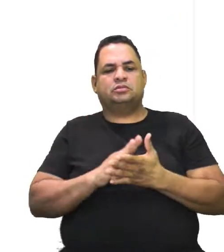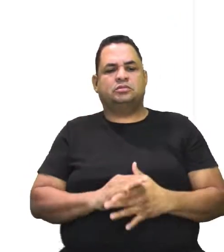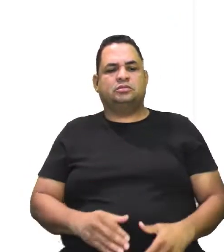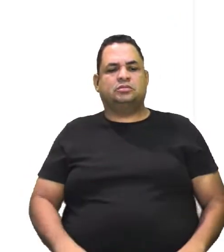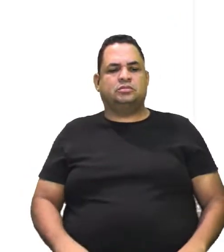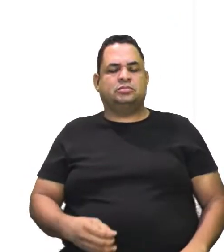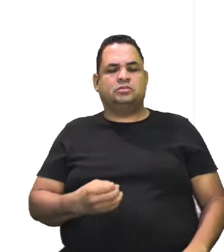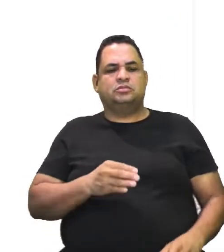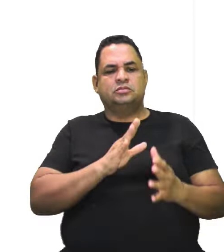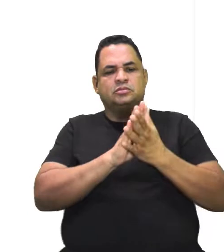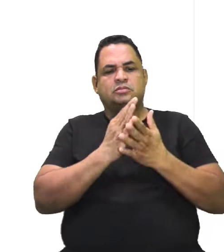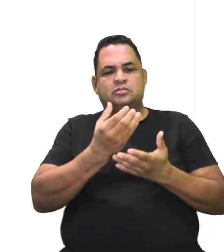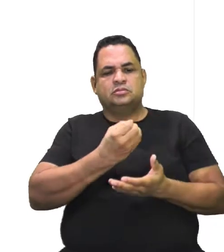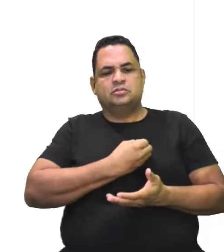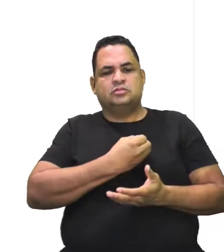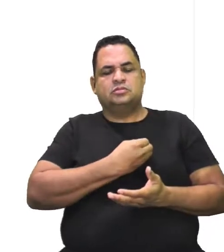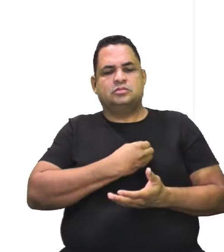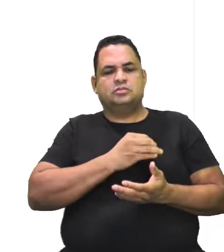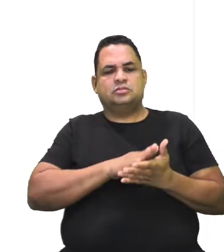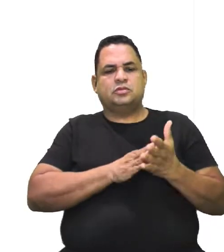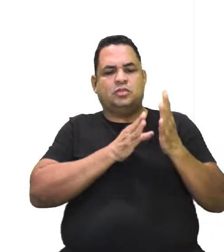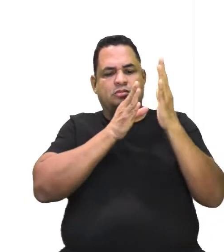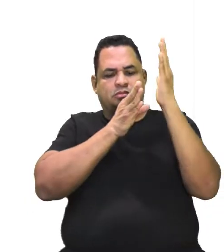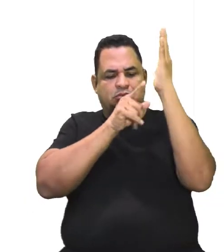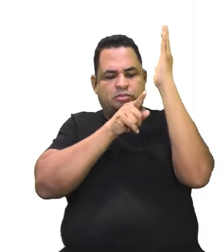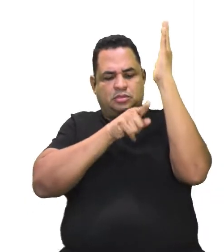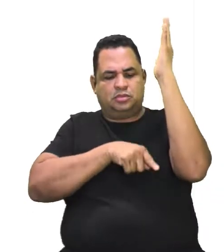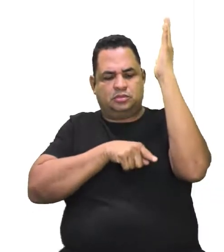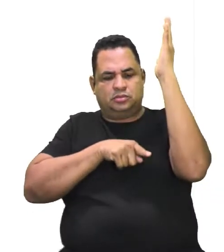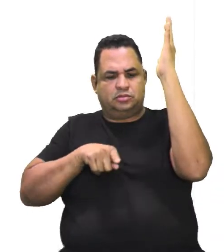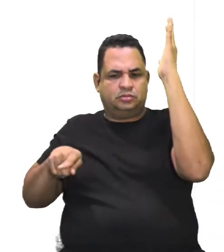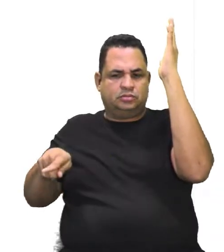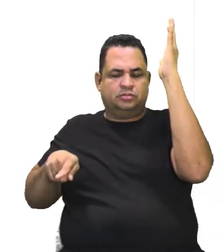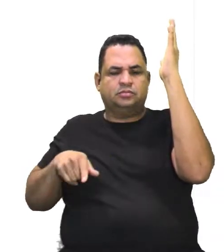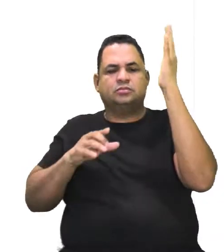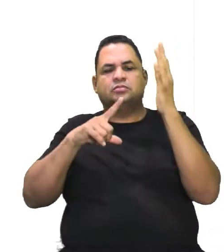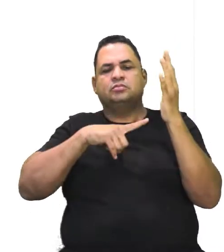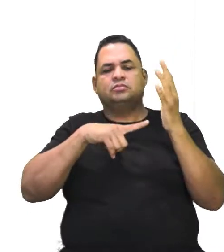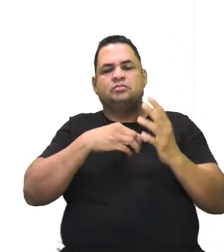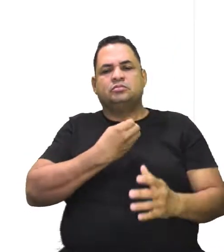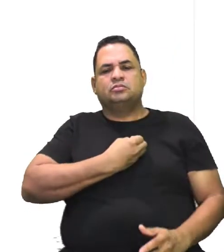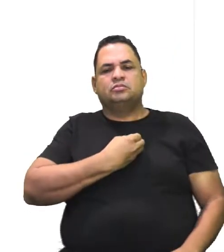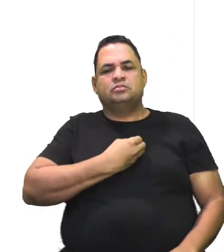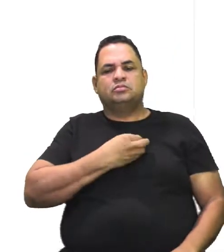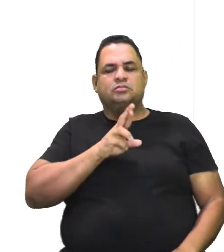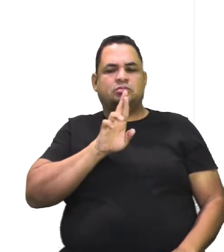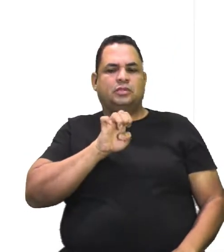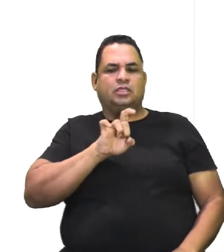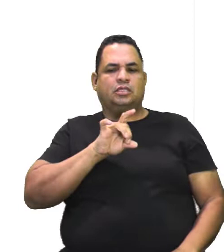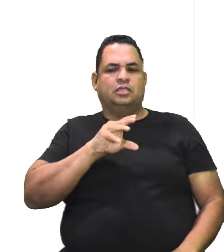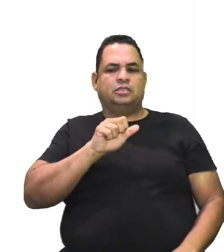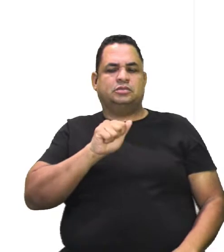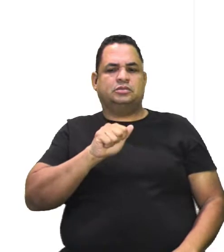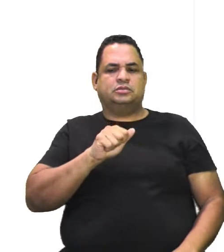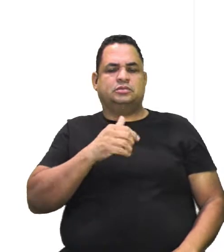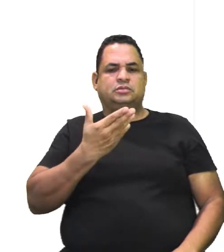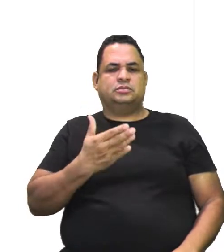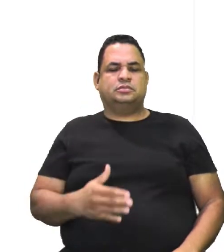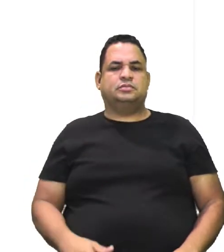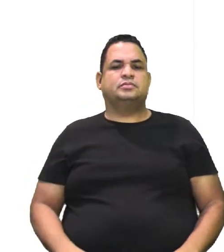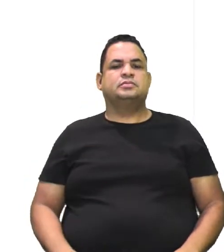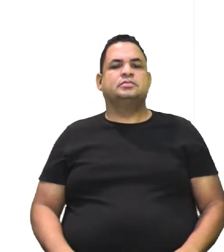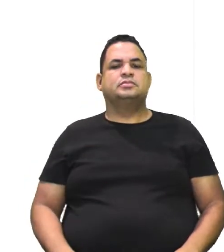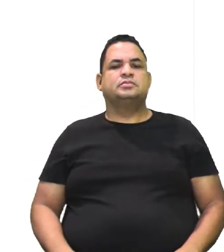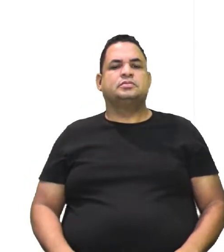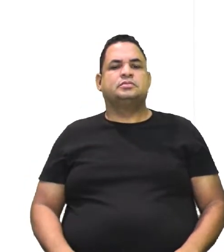do que um eixo formado por dois segmentos de retas que têm números reais. E aí, claro,